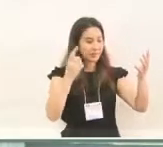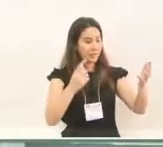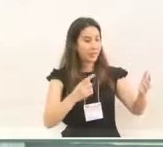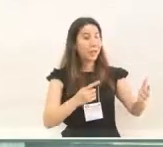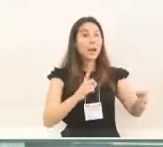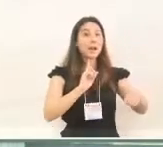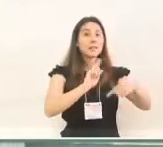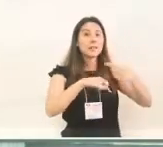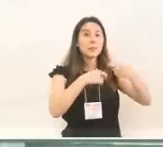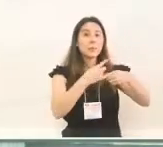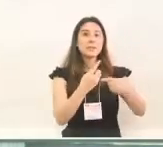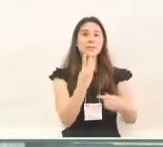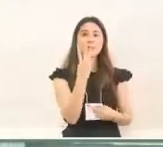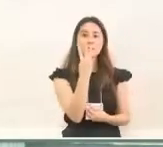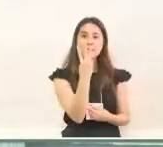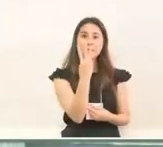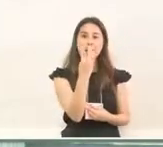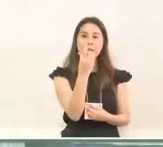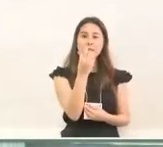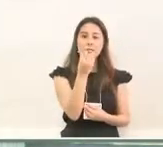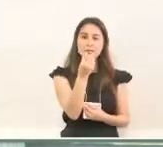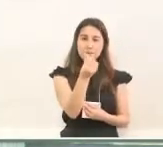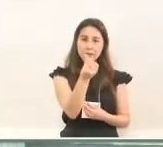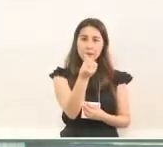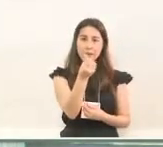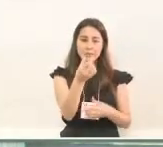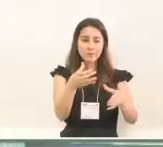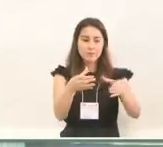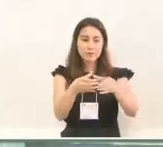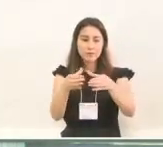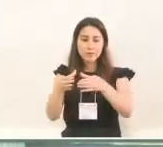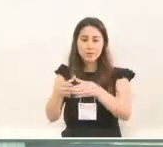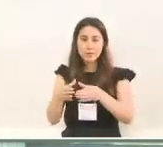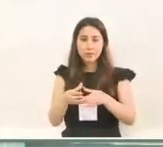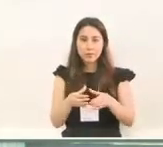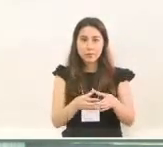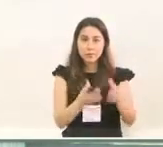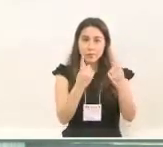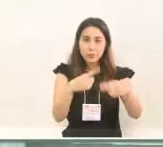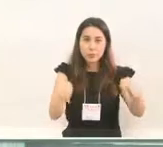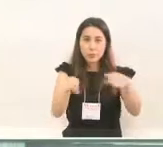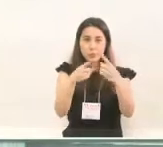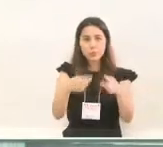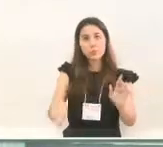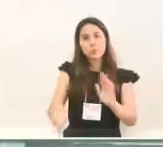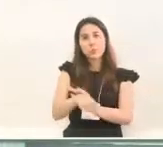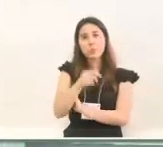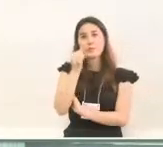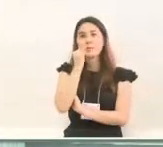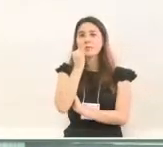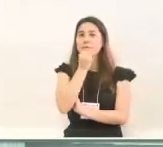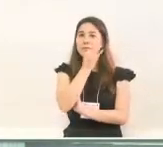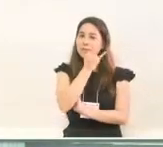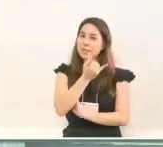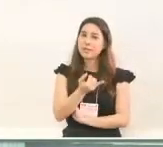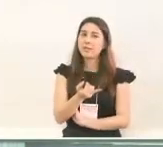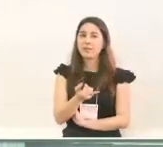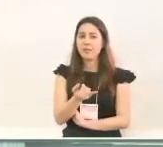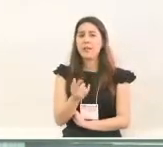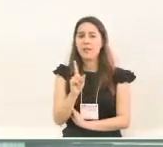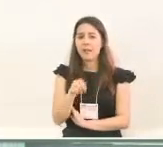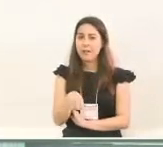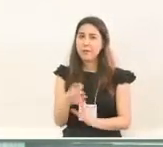36 bandas imagina o festival de 36 bandas a riqueza